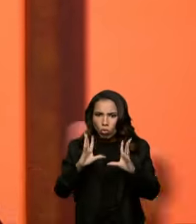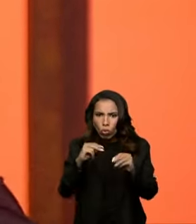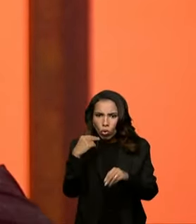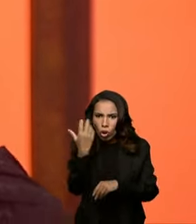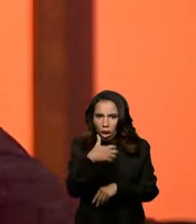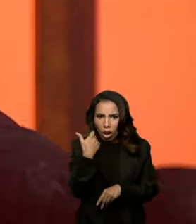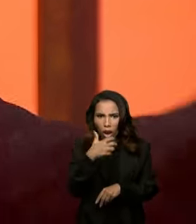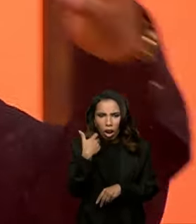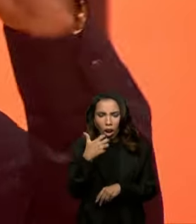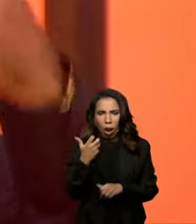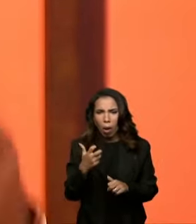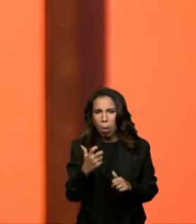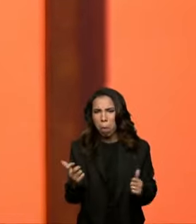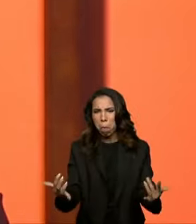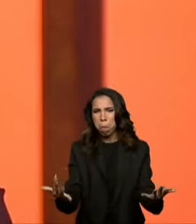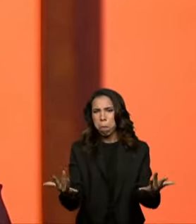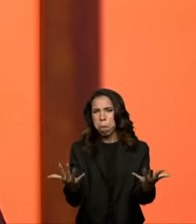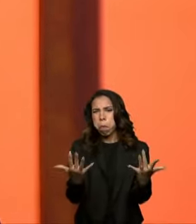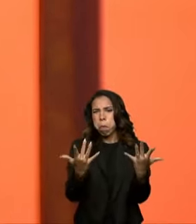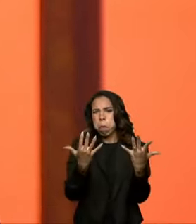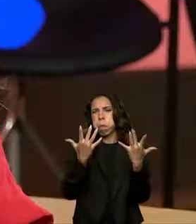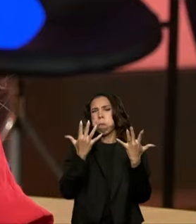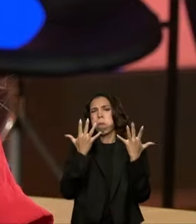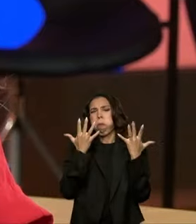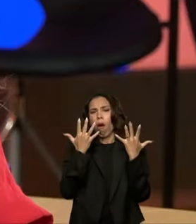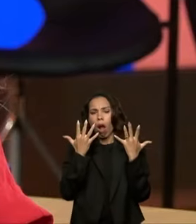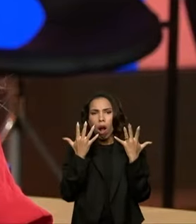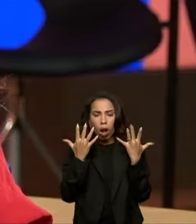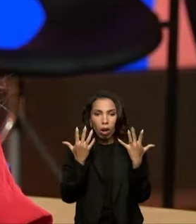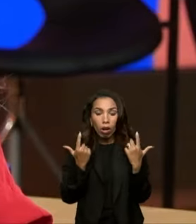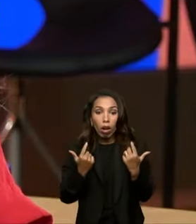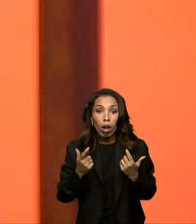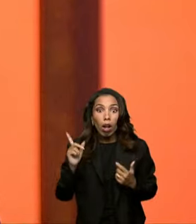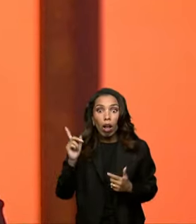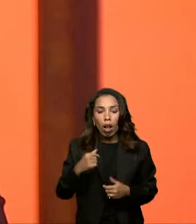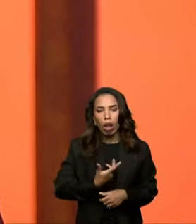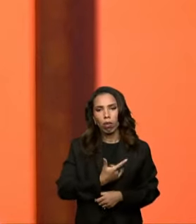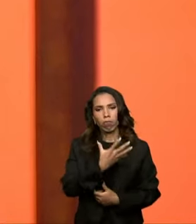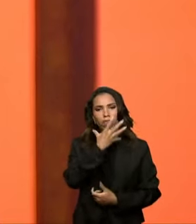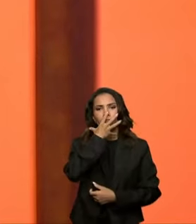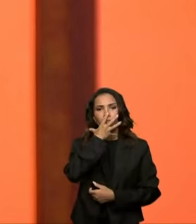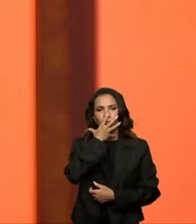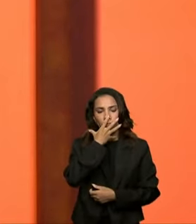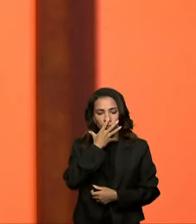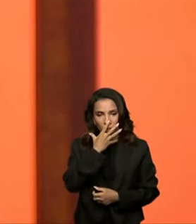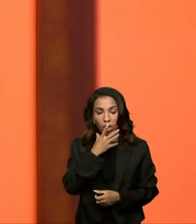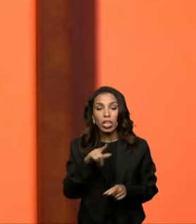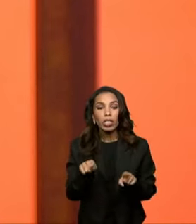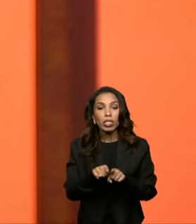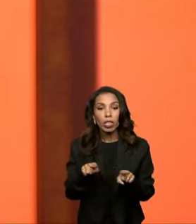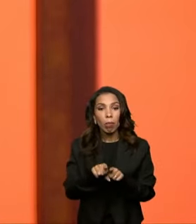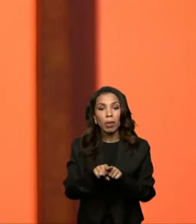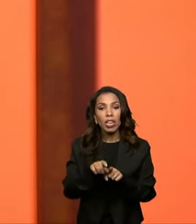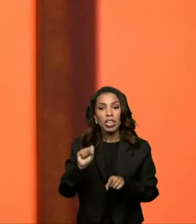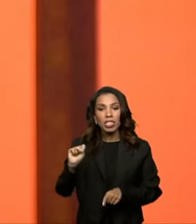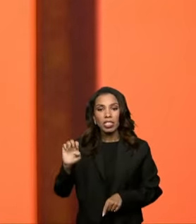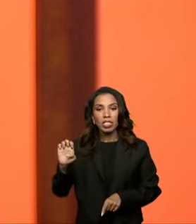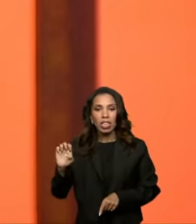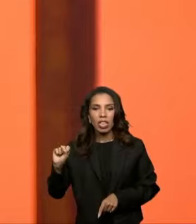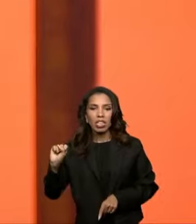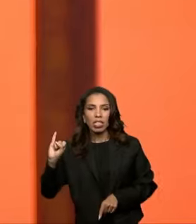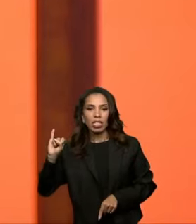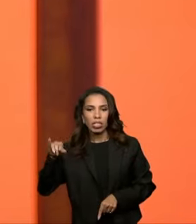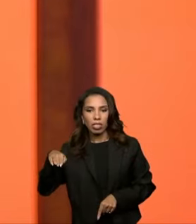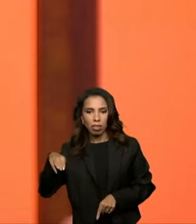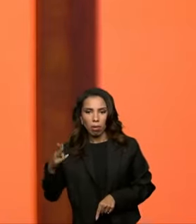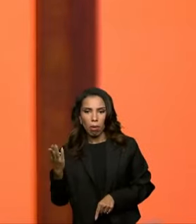cantava, vinha aquela multidão, né? E é muito impressionante. Aí tem Sessimbra também, que tem a questão do carnaval. Quer